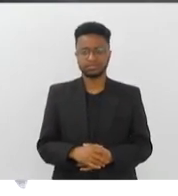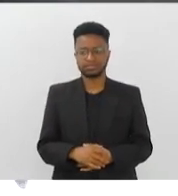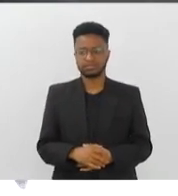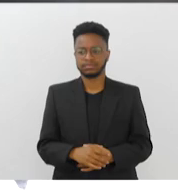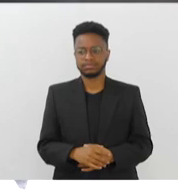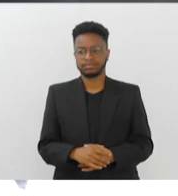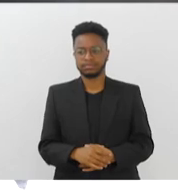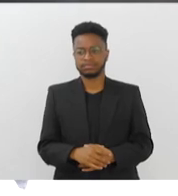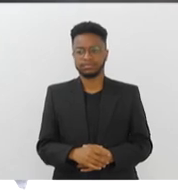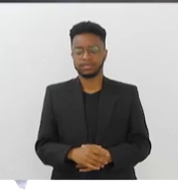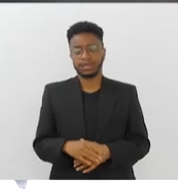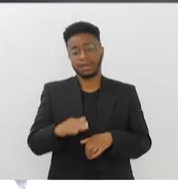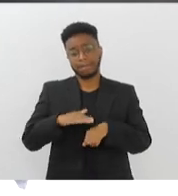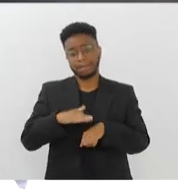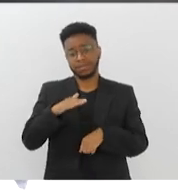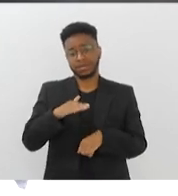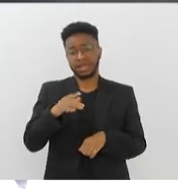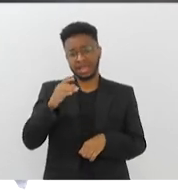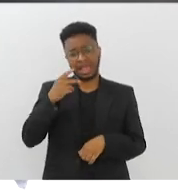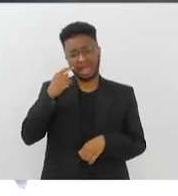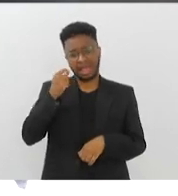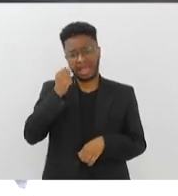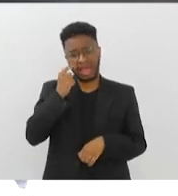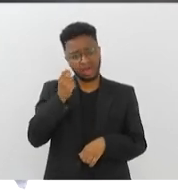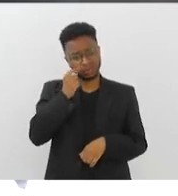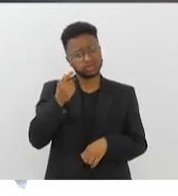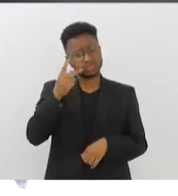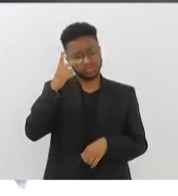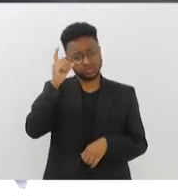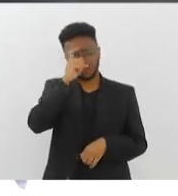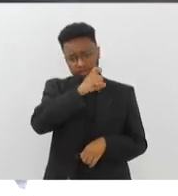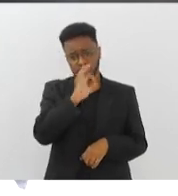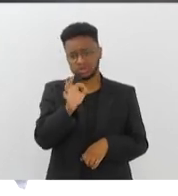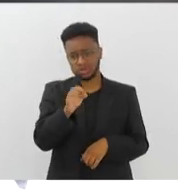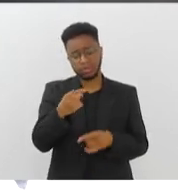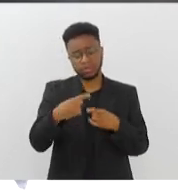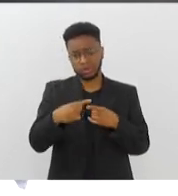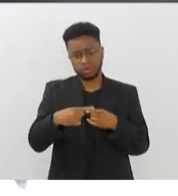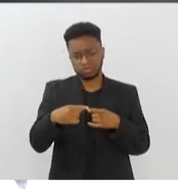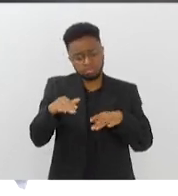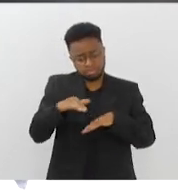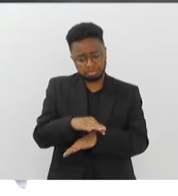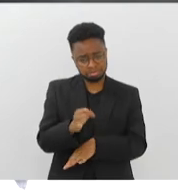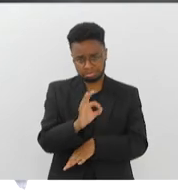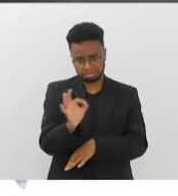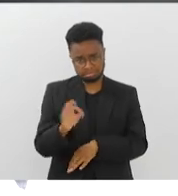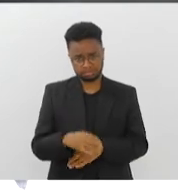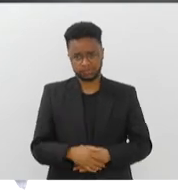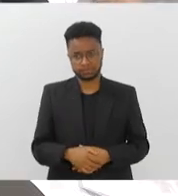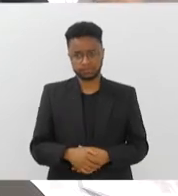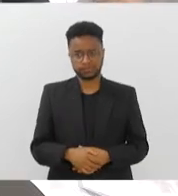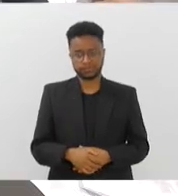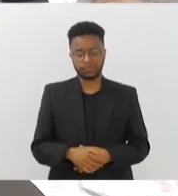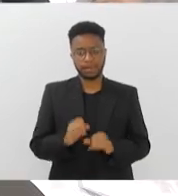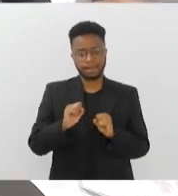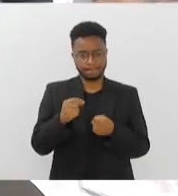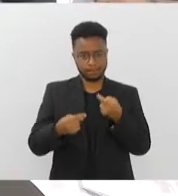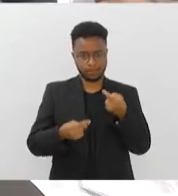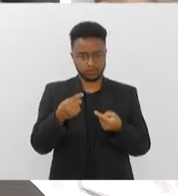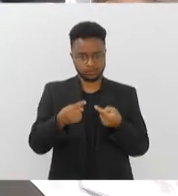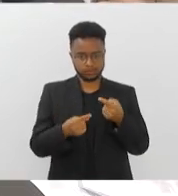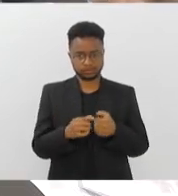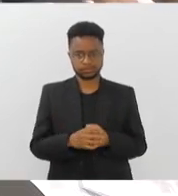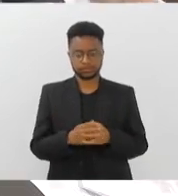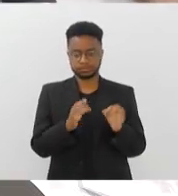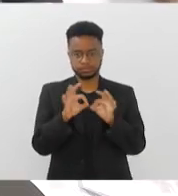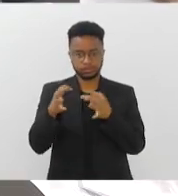É mais fácil. O gato é difícil. Ele é um insubordinado. Bem, em discussão.